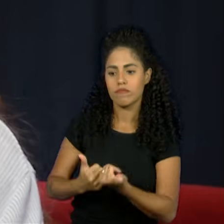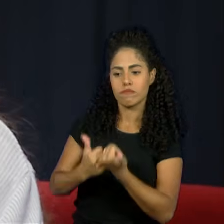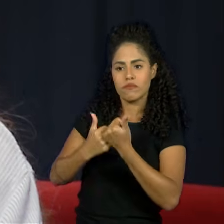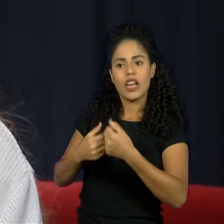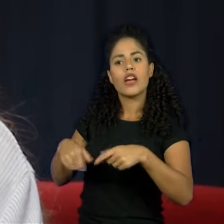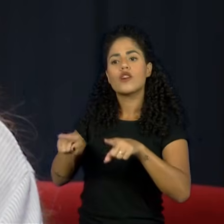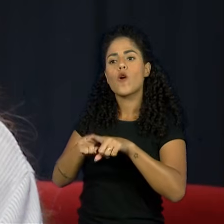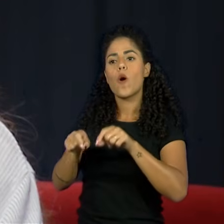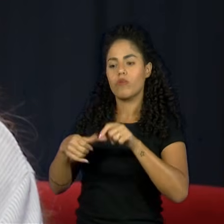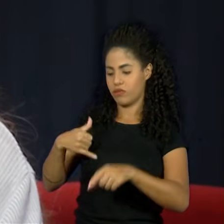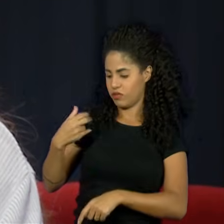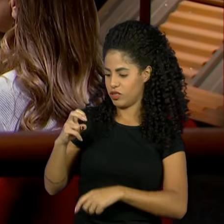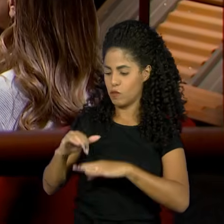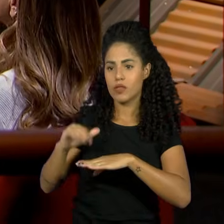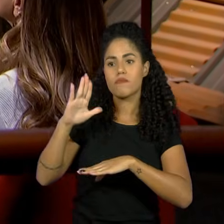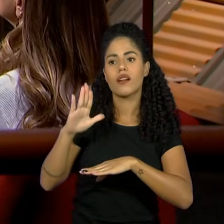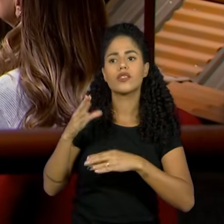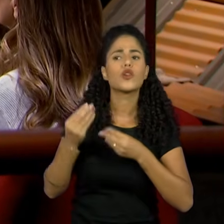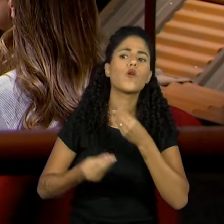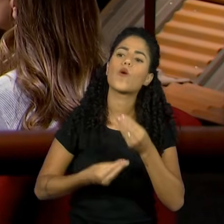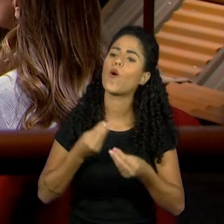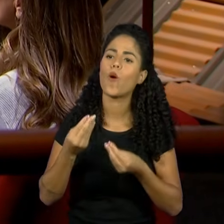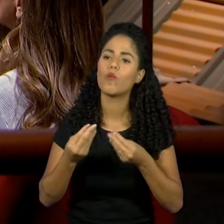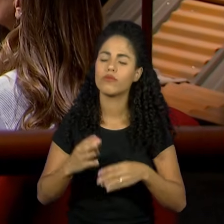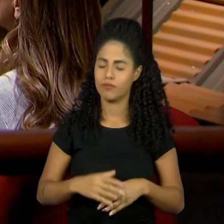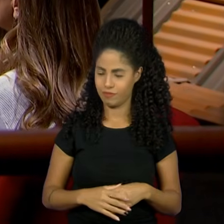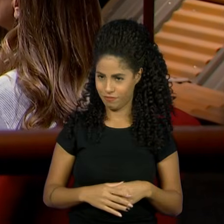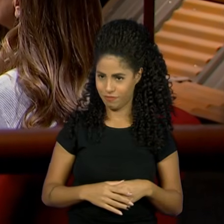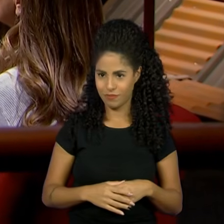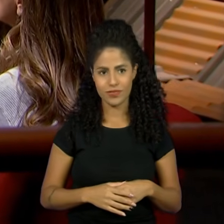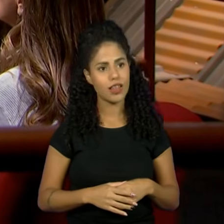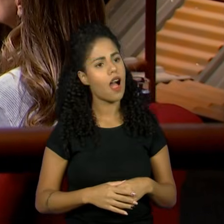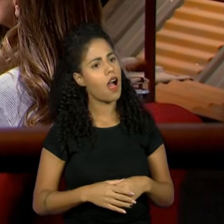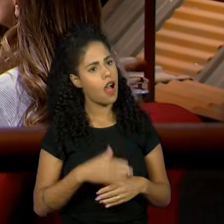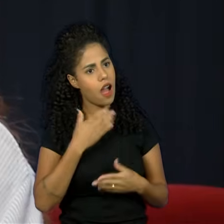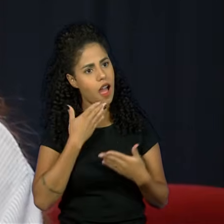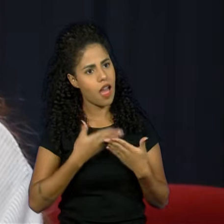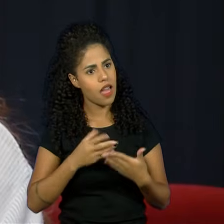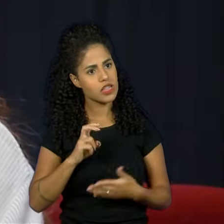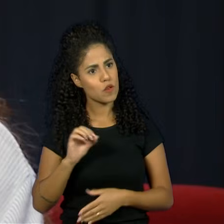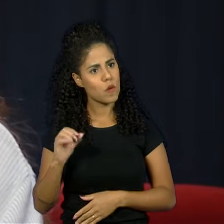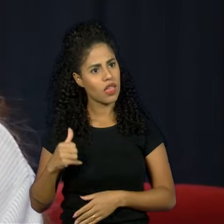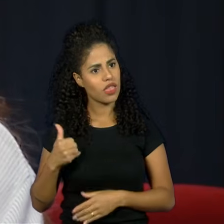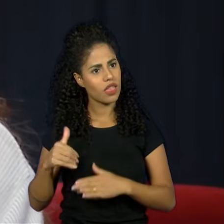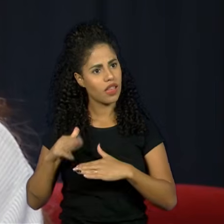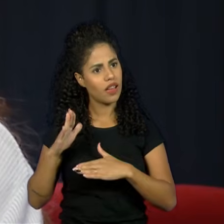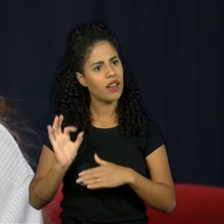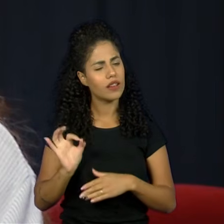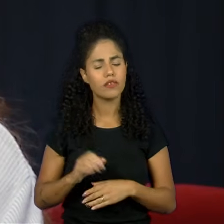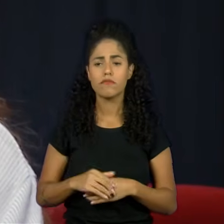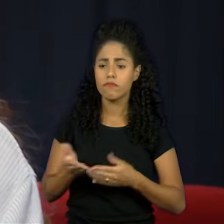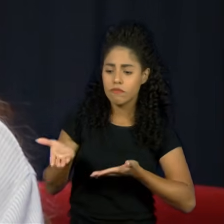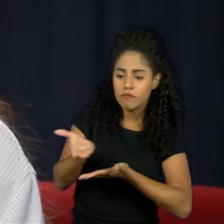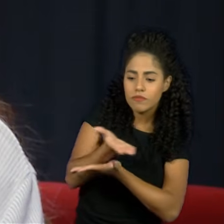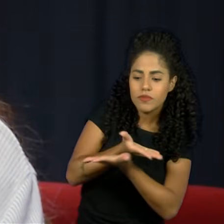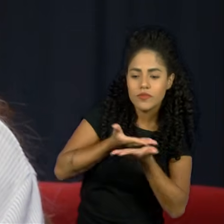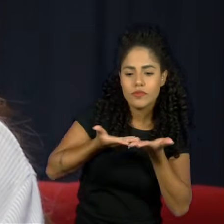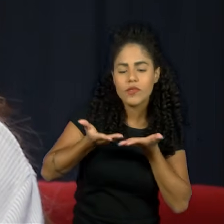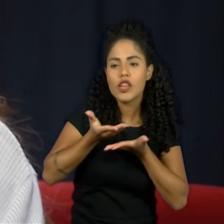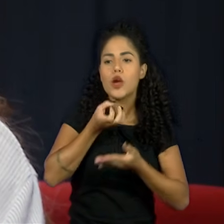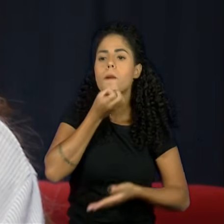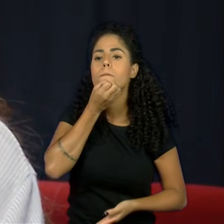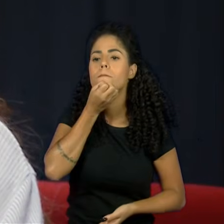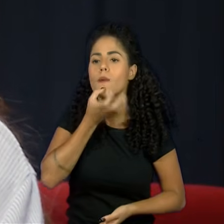aos 50 anos. Aos 50 anos? Isso. Se você tem uma qualidade boa de relações